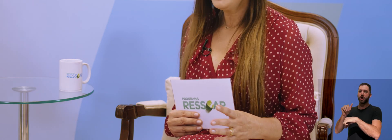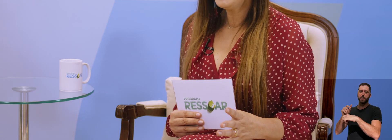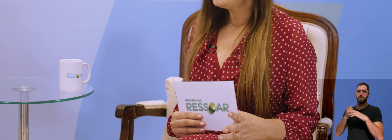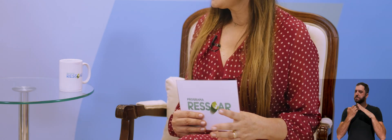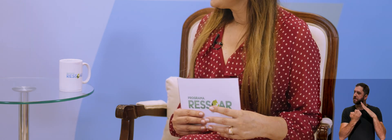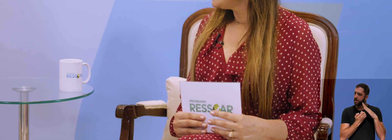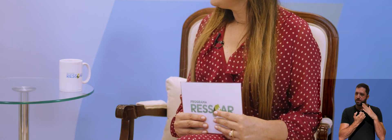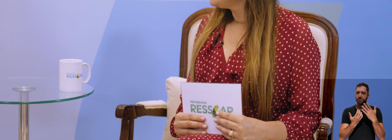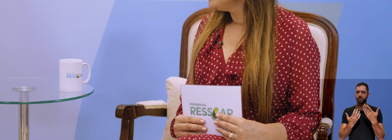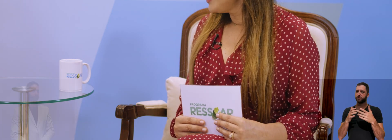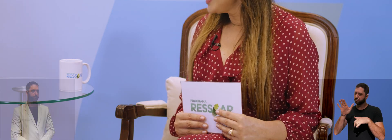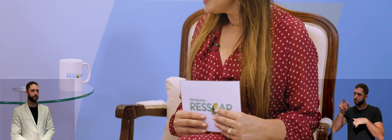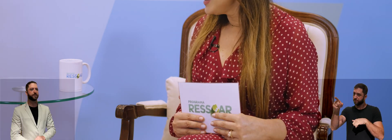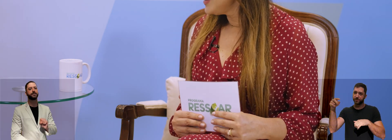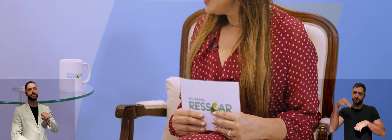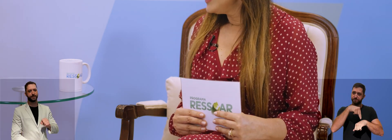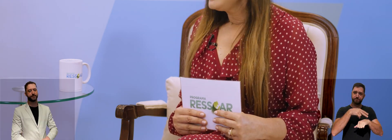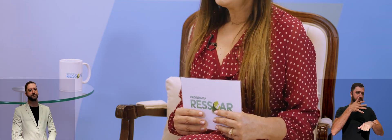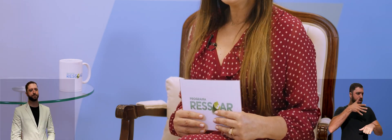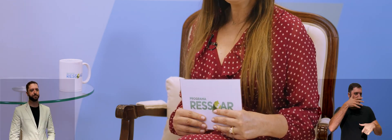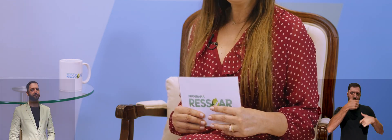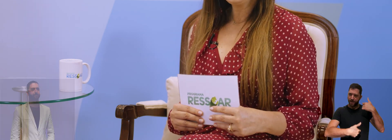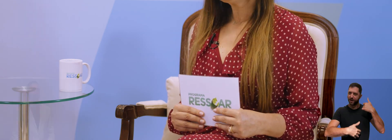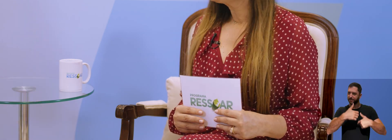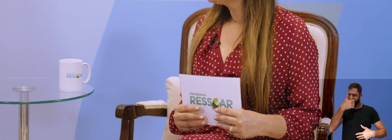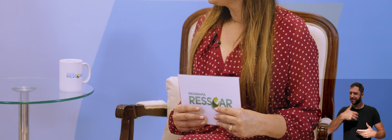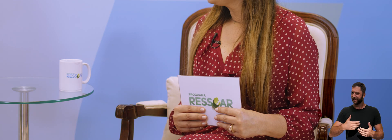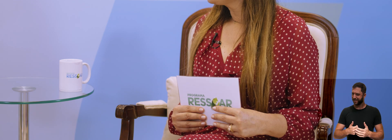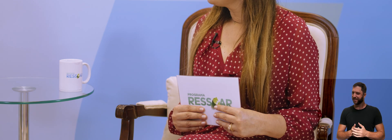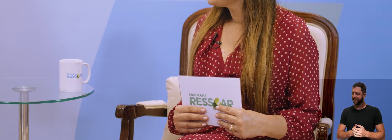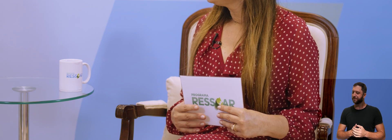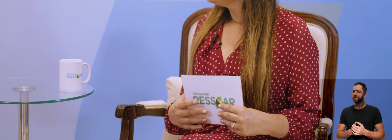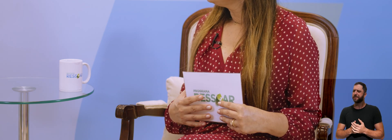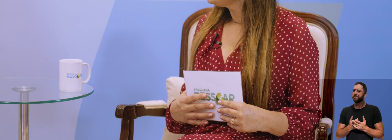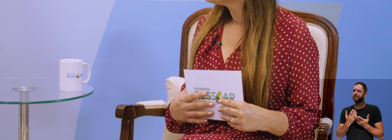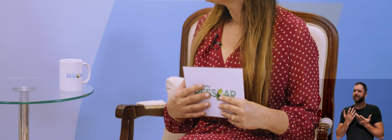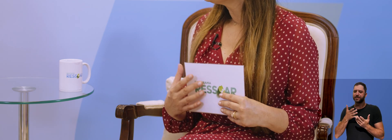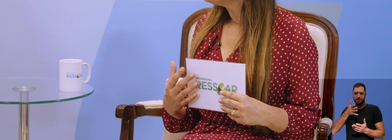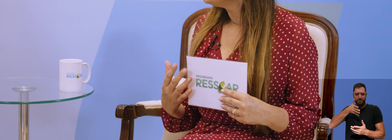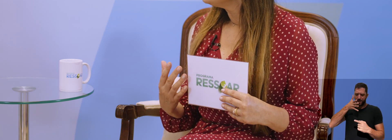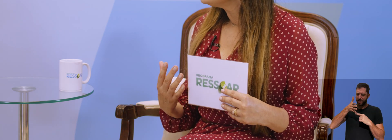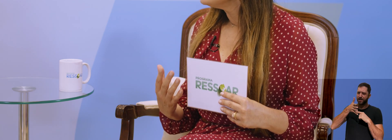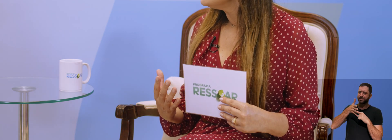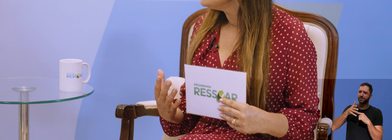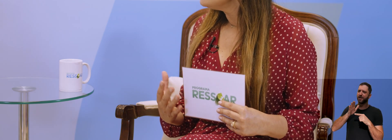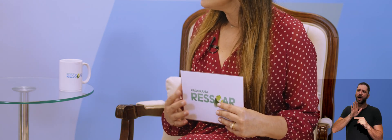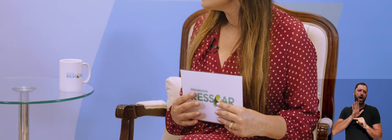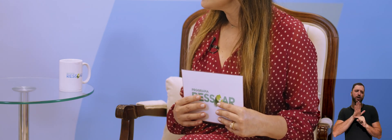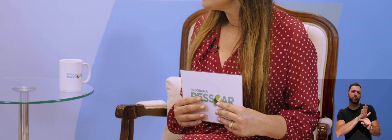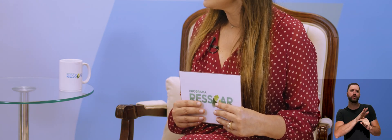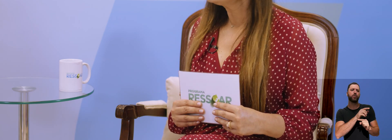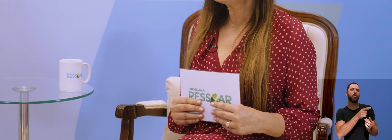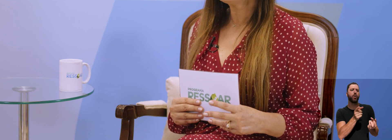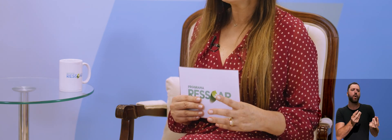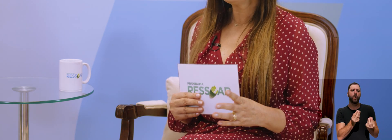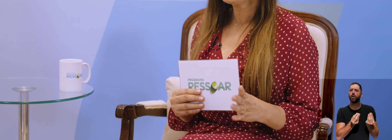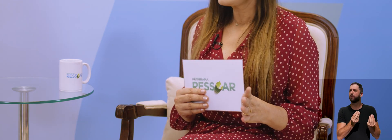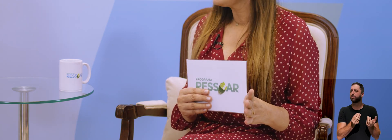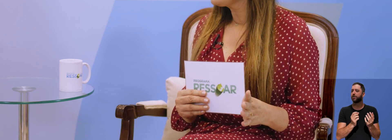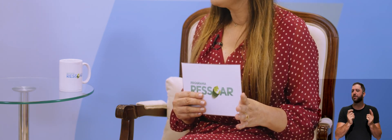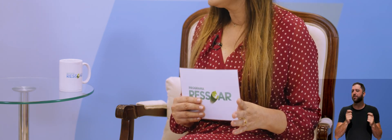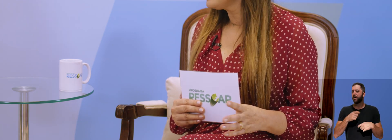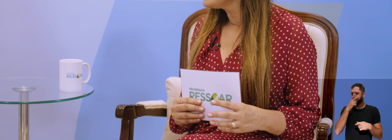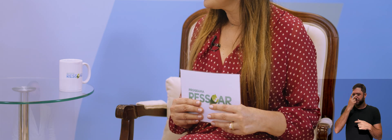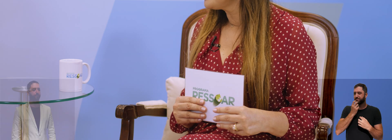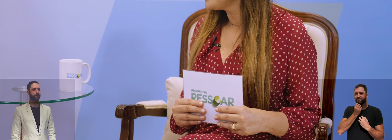até corporativo e tudo mais, né? Sim. Queria que você falasse como é que as pessoas se beneficiam disso, porque às vezes você não